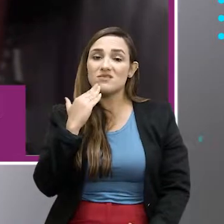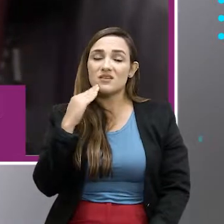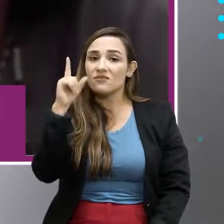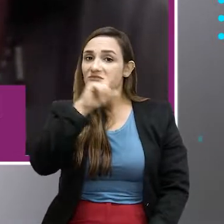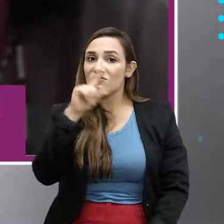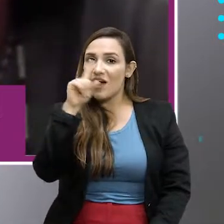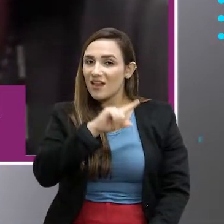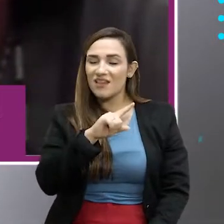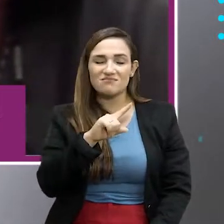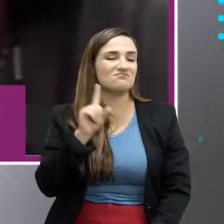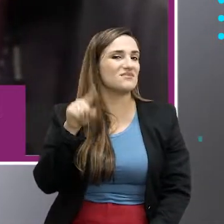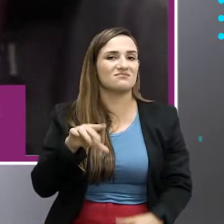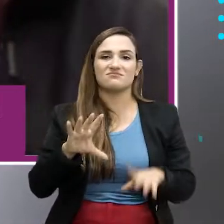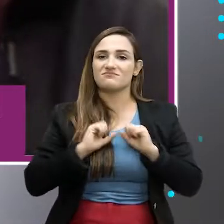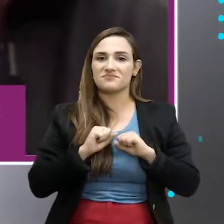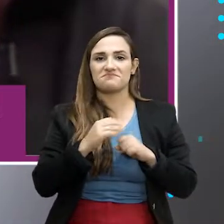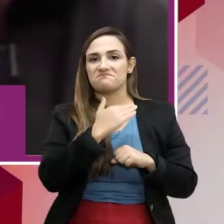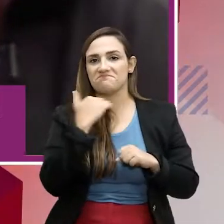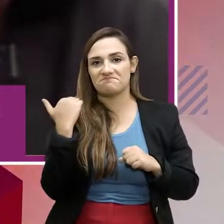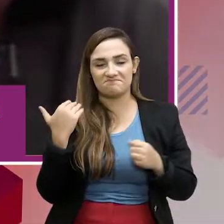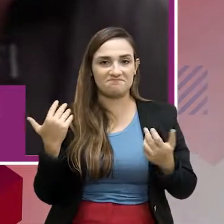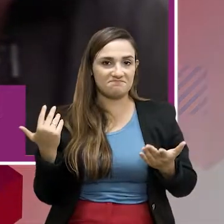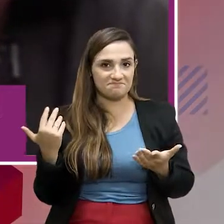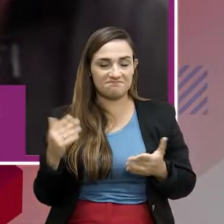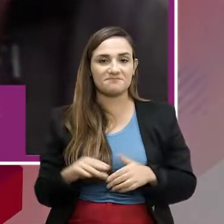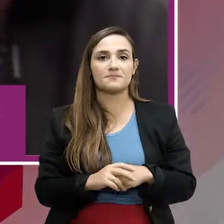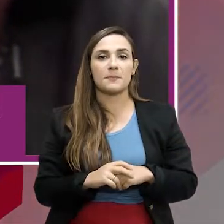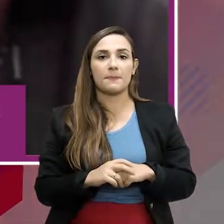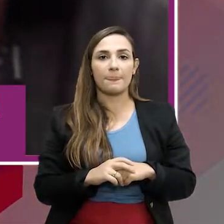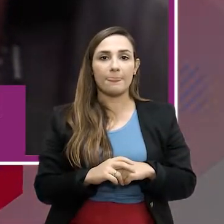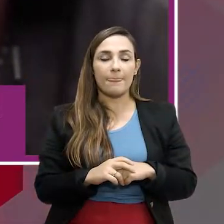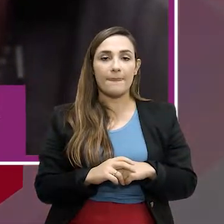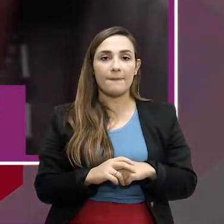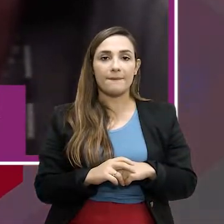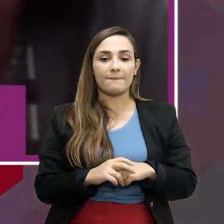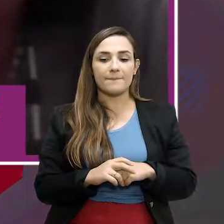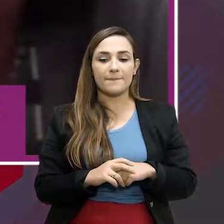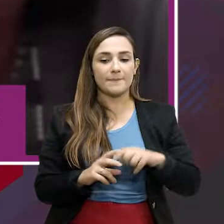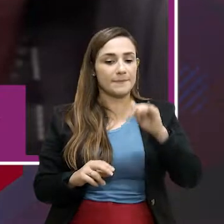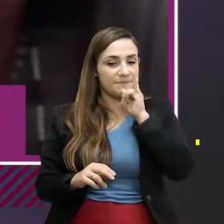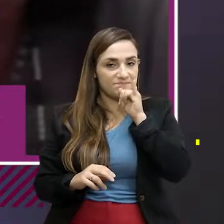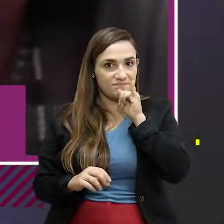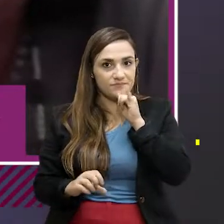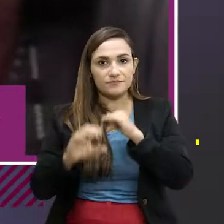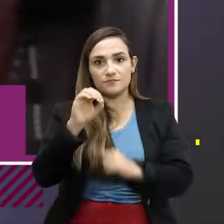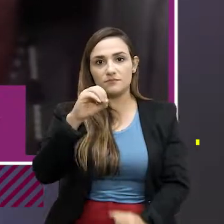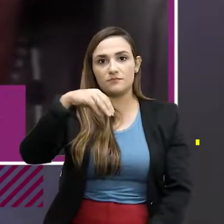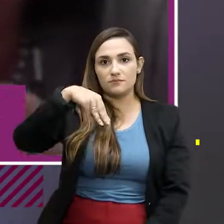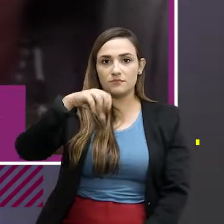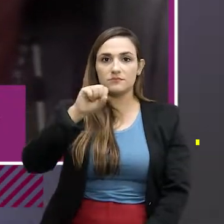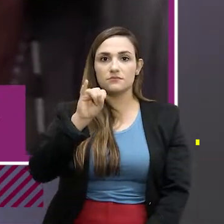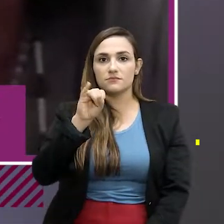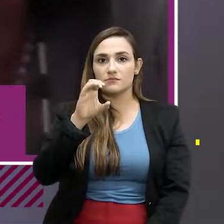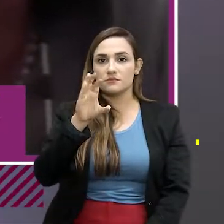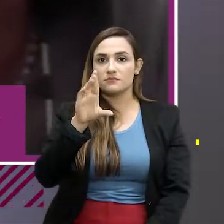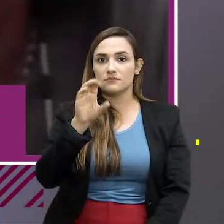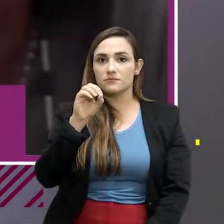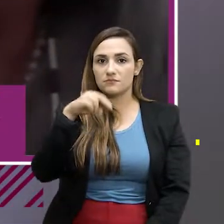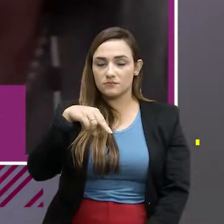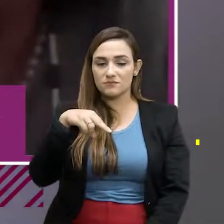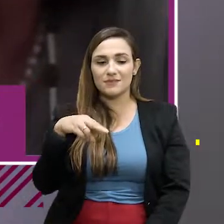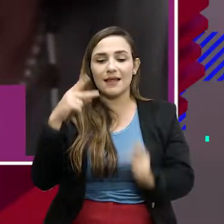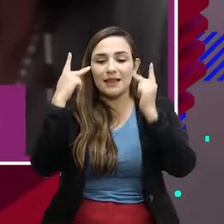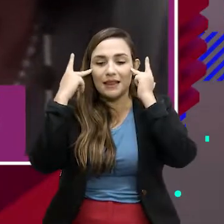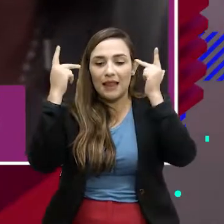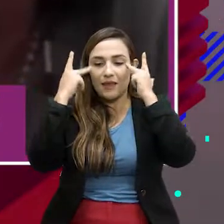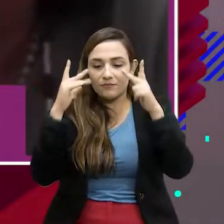idade ou por doenças, e isso é muito triste. Cada vez que uma pessoa tem uma Ômicron, então